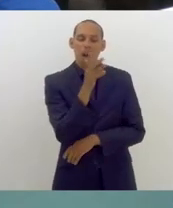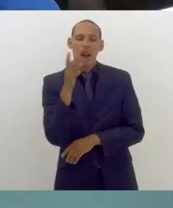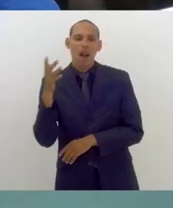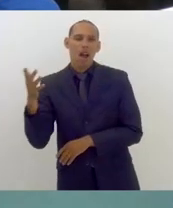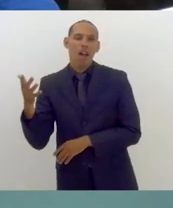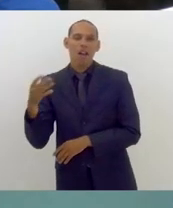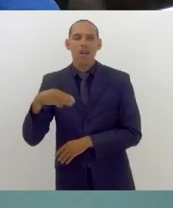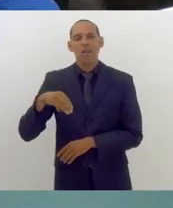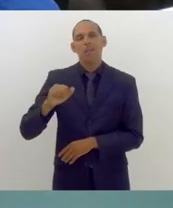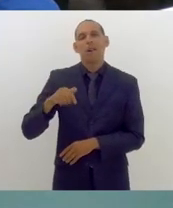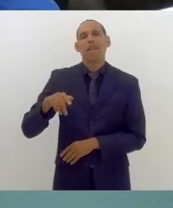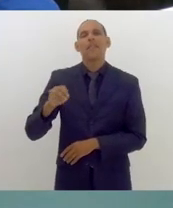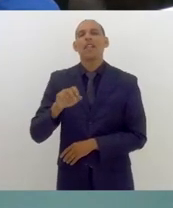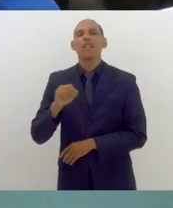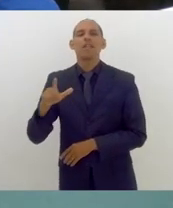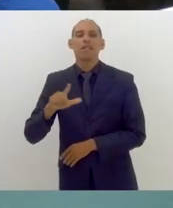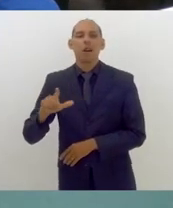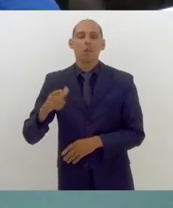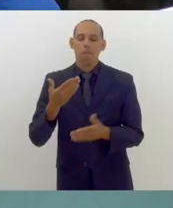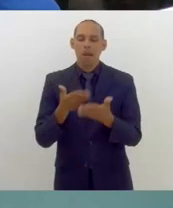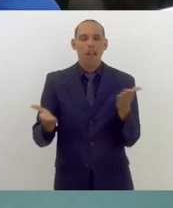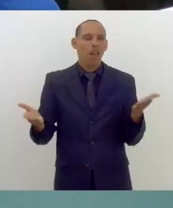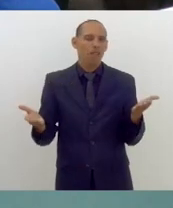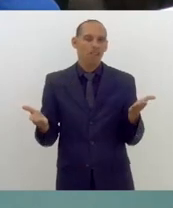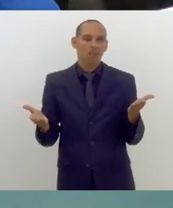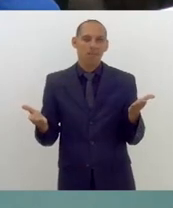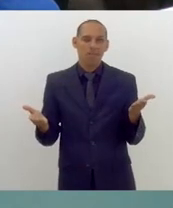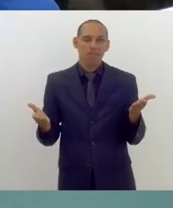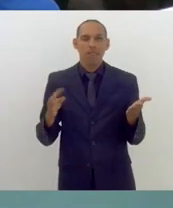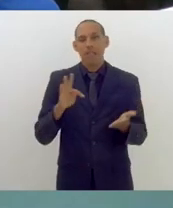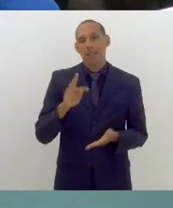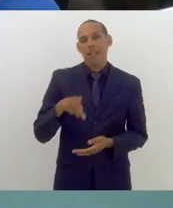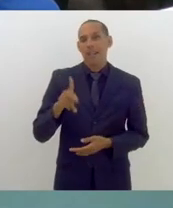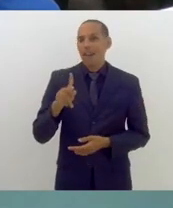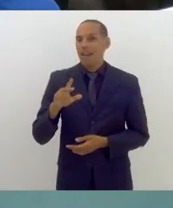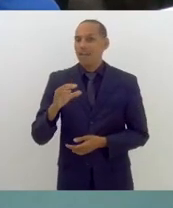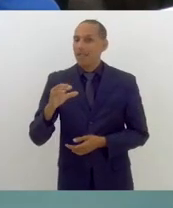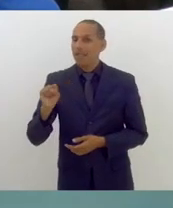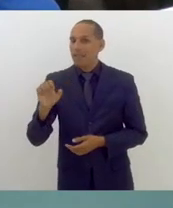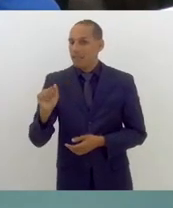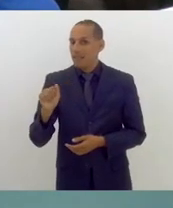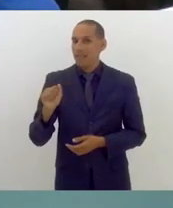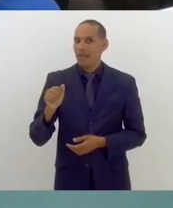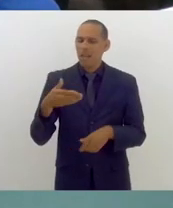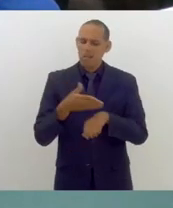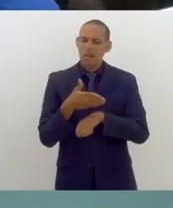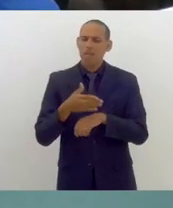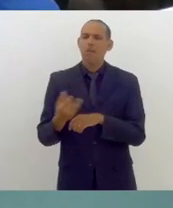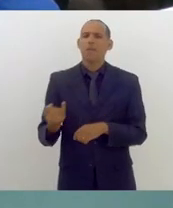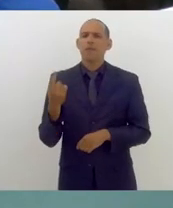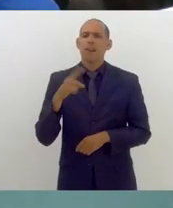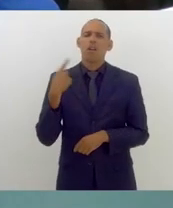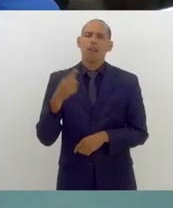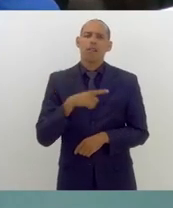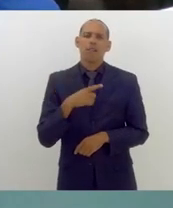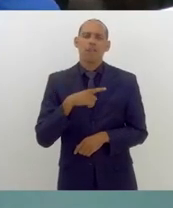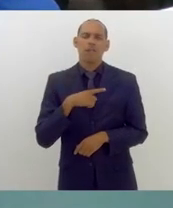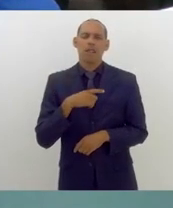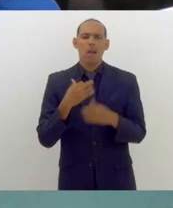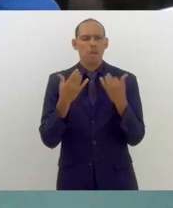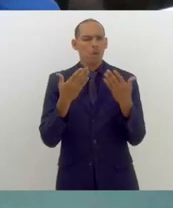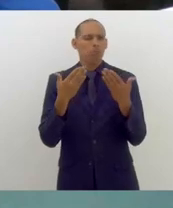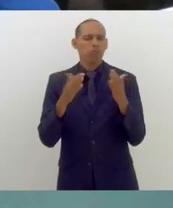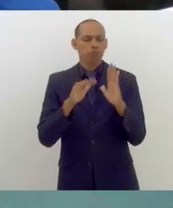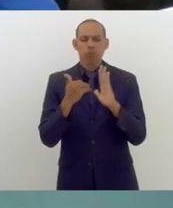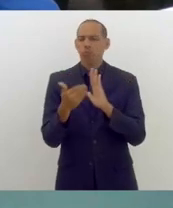deixou de que desistir então naquele empreendimento até caçar nós tivemos uma participação importante em todas as audiências